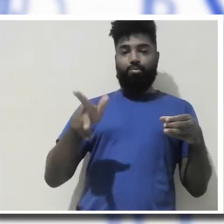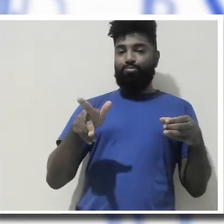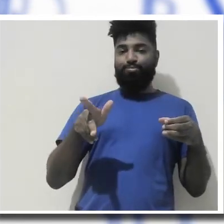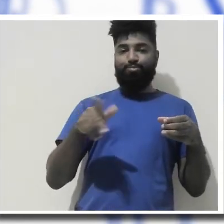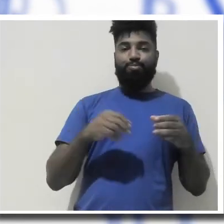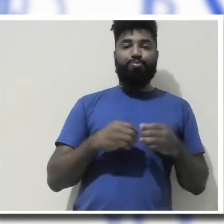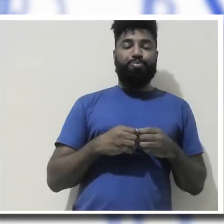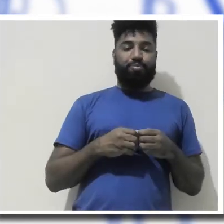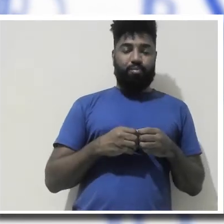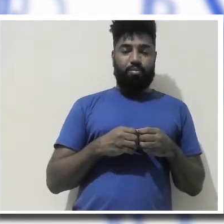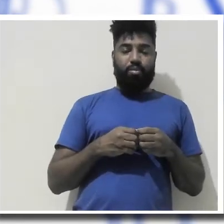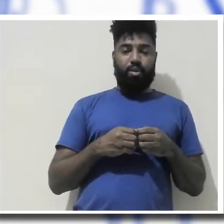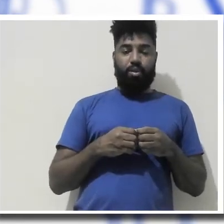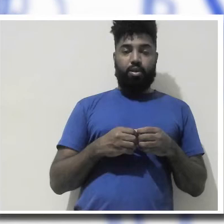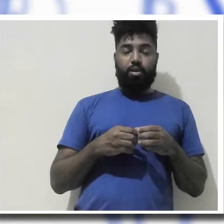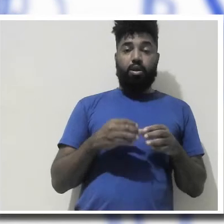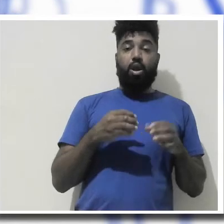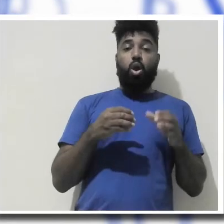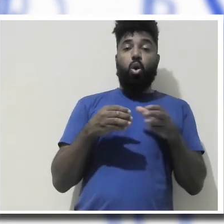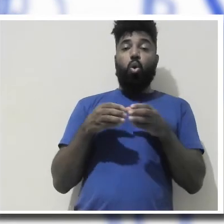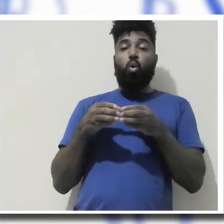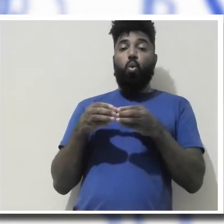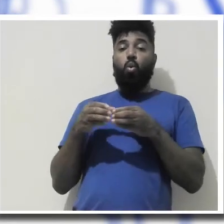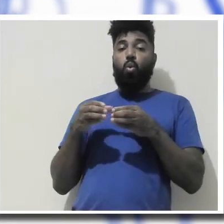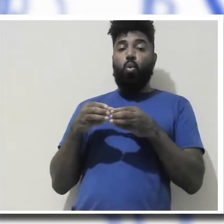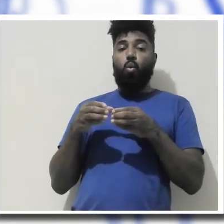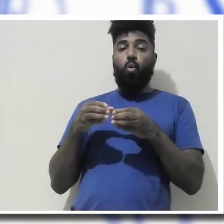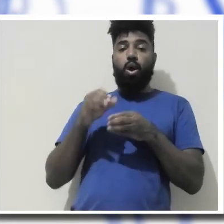Posso dizer que todos os números inteiros